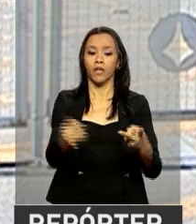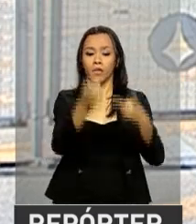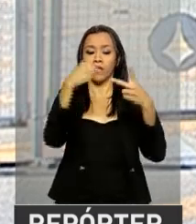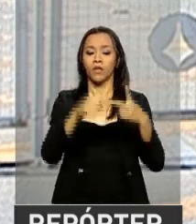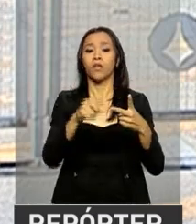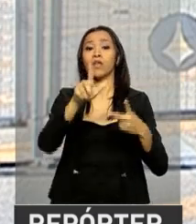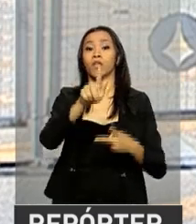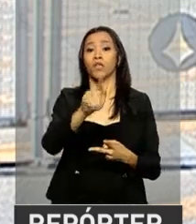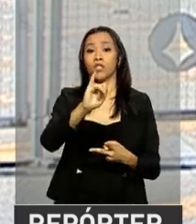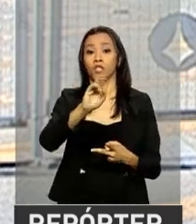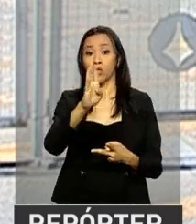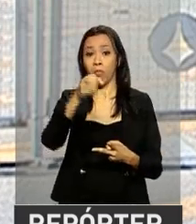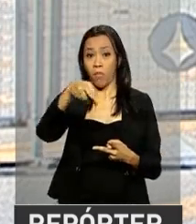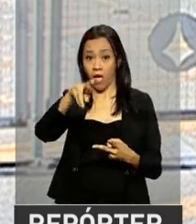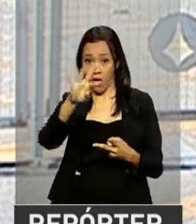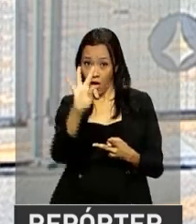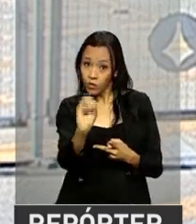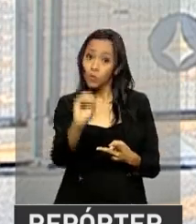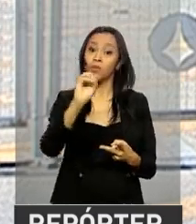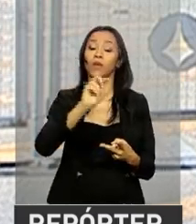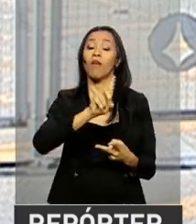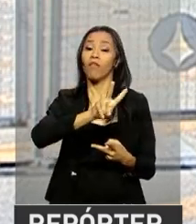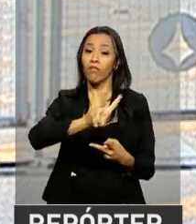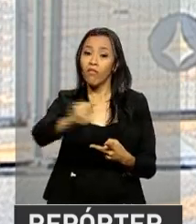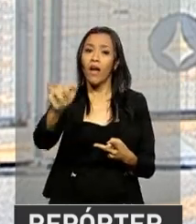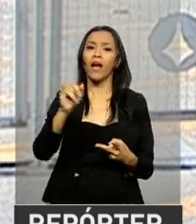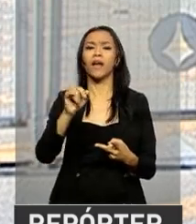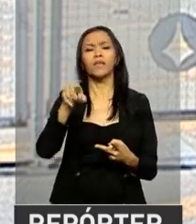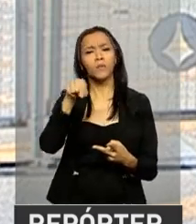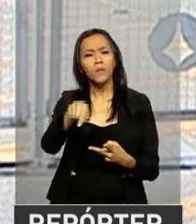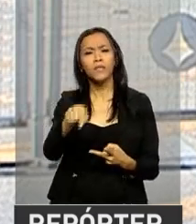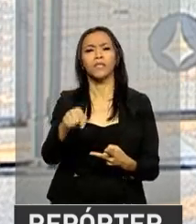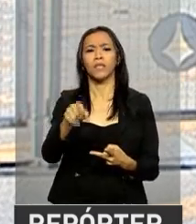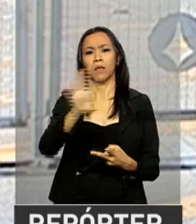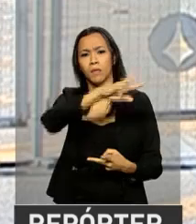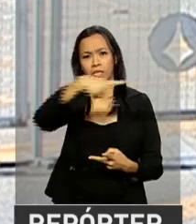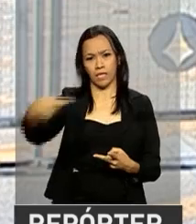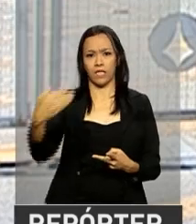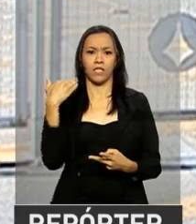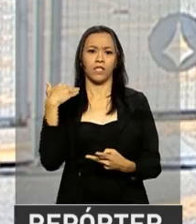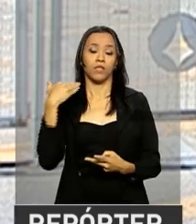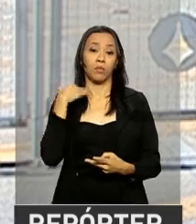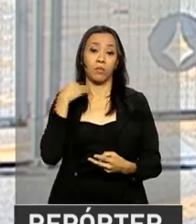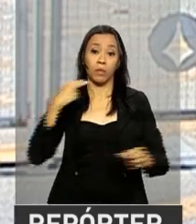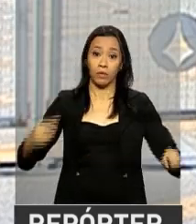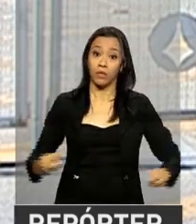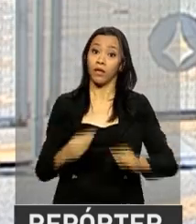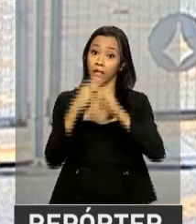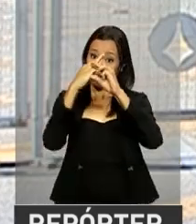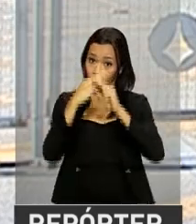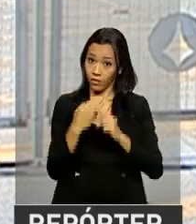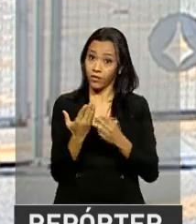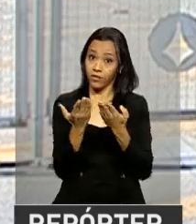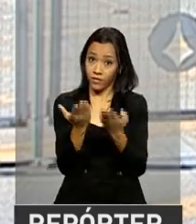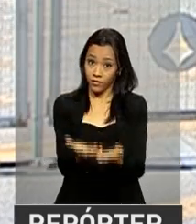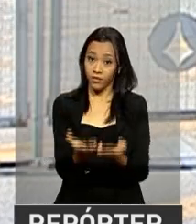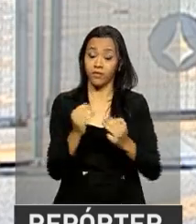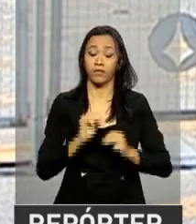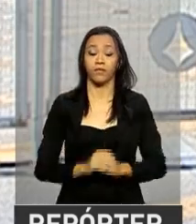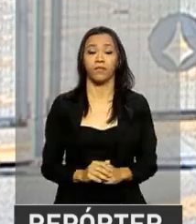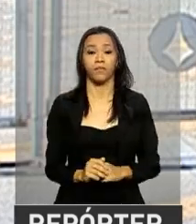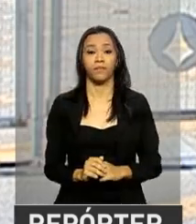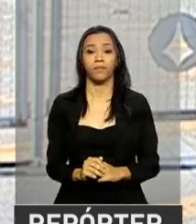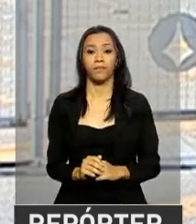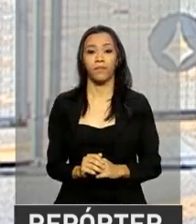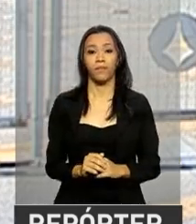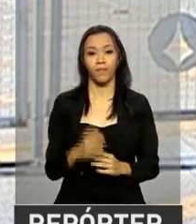Magalhães zoque Vai comandar o a Caixa Econômica Federal foi o nome indicado pra presidência da Caixa Econômica